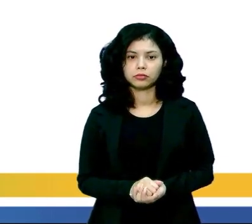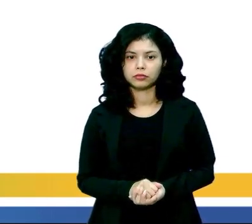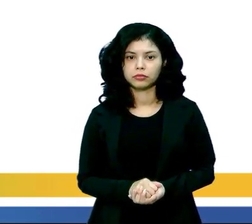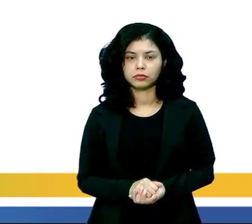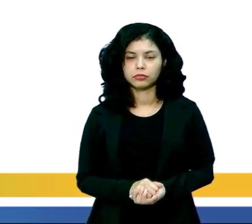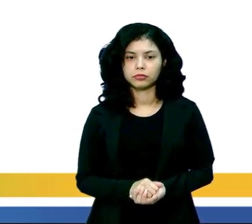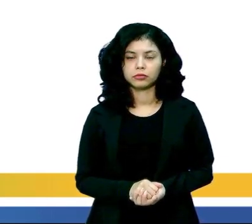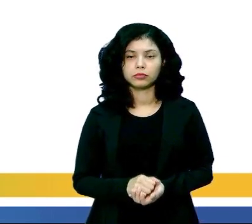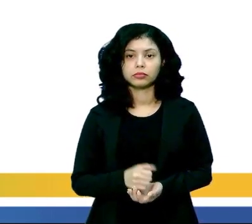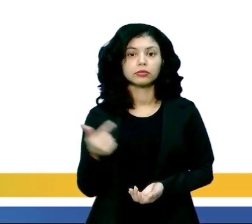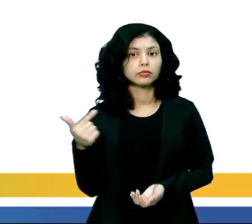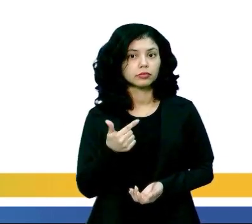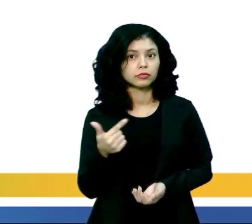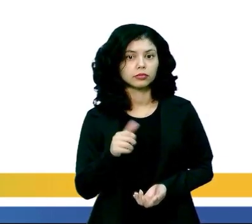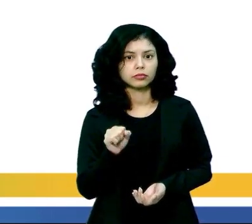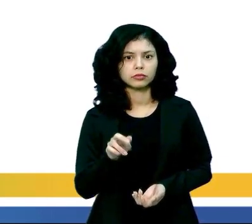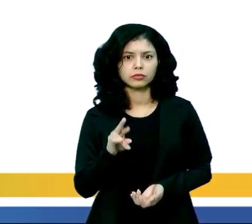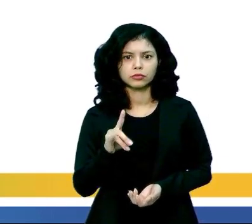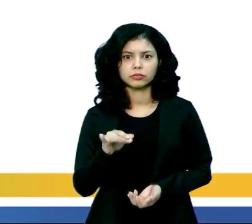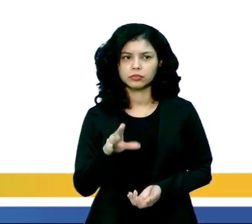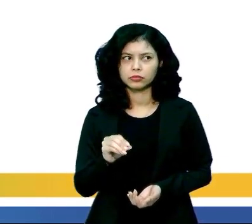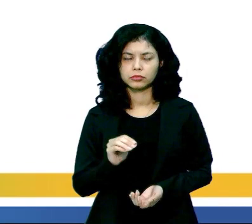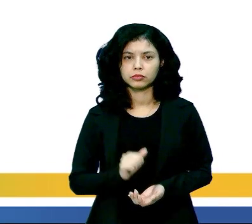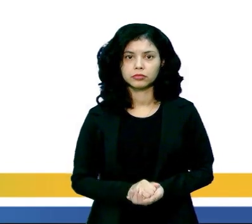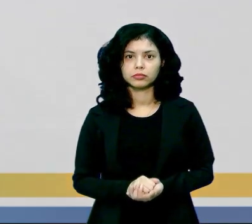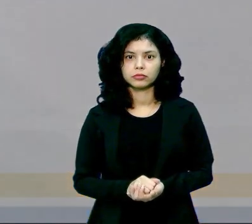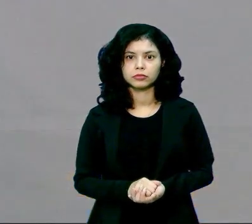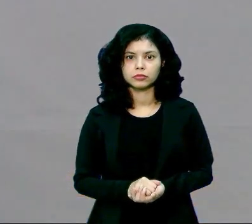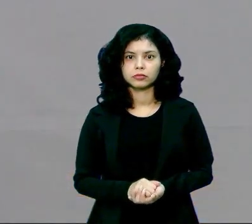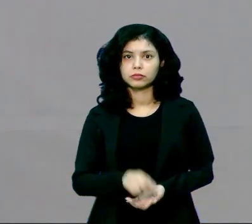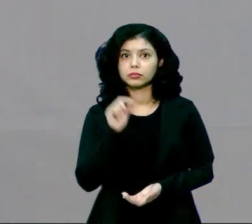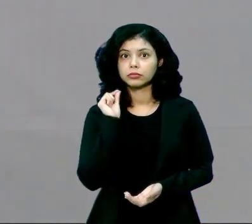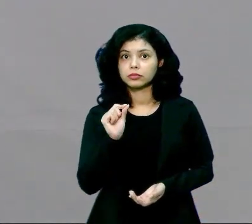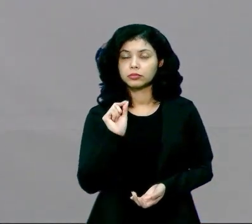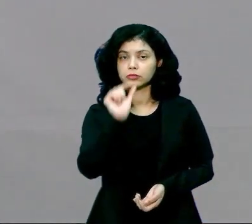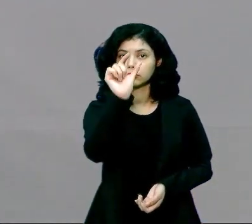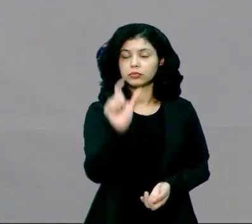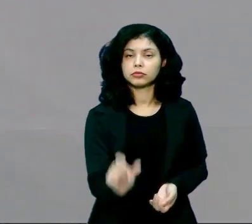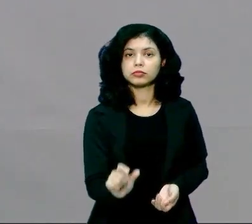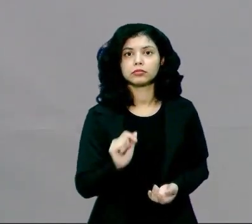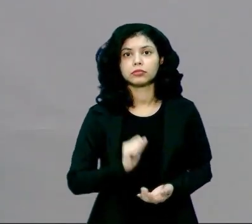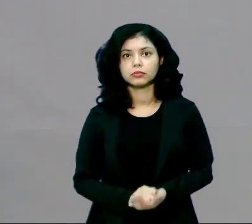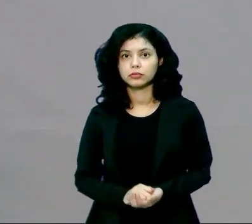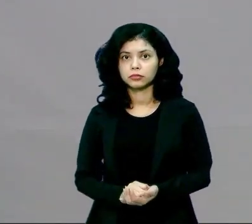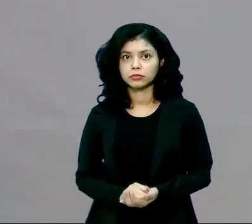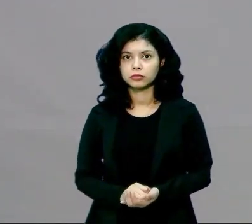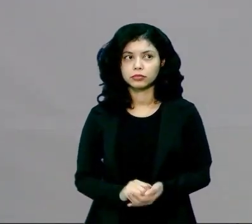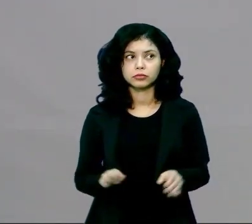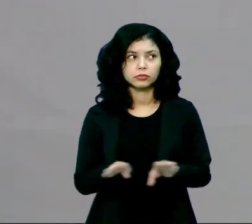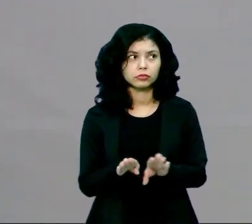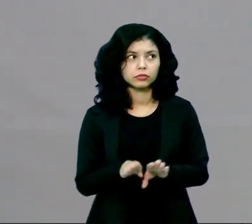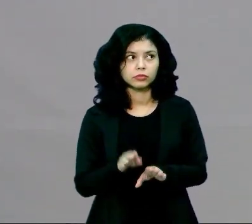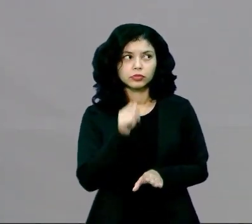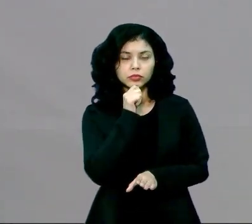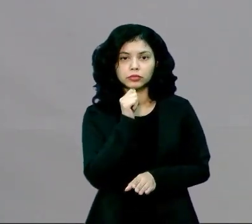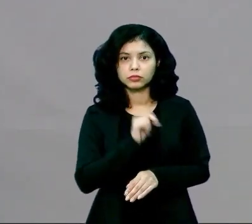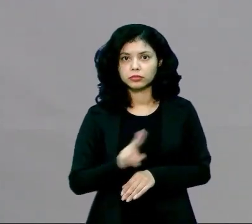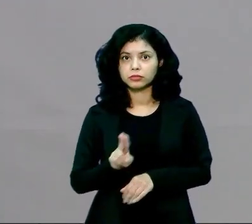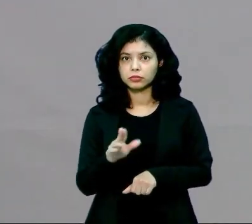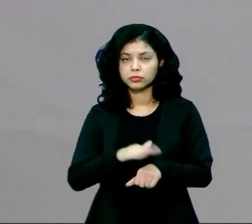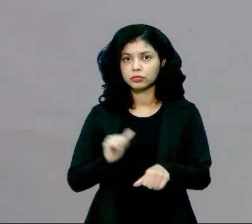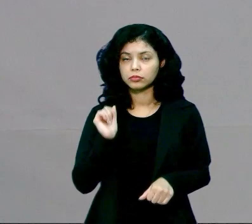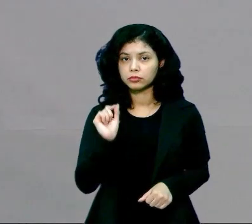e secundários, né? O que são esses personagens, né? A gente chama também, né,